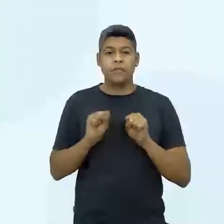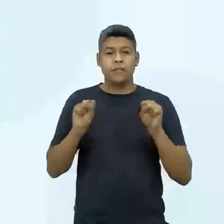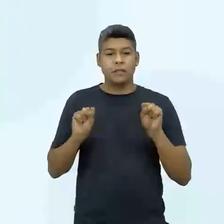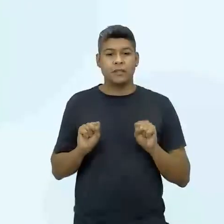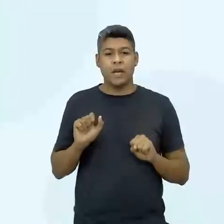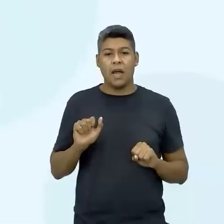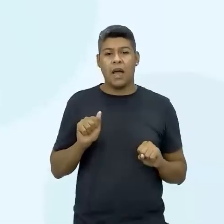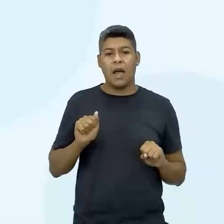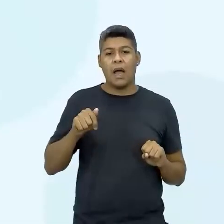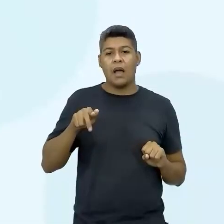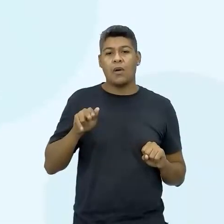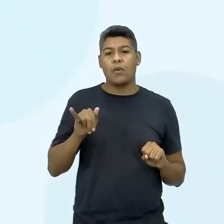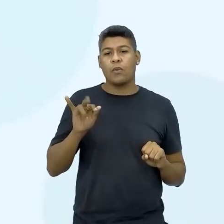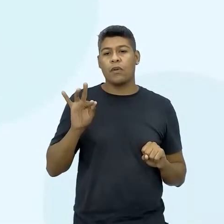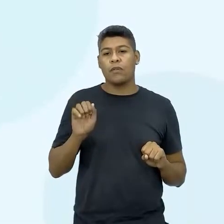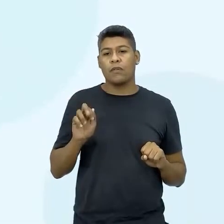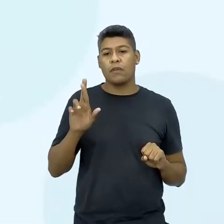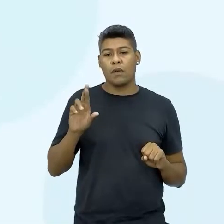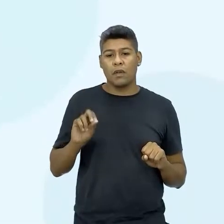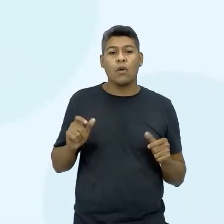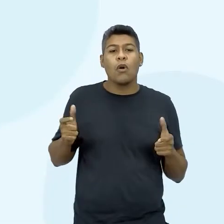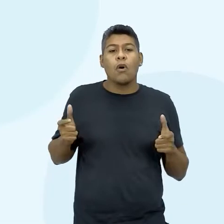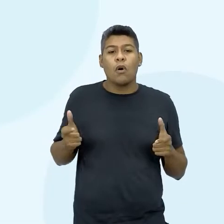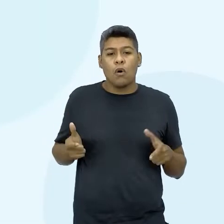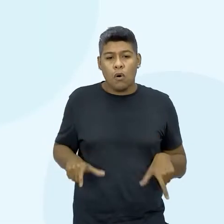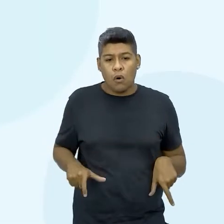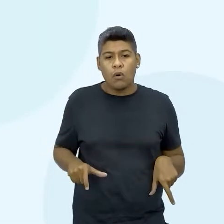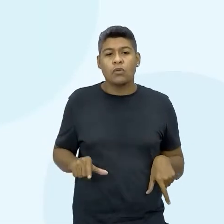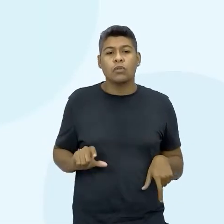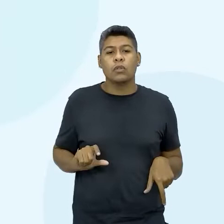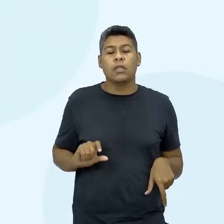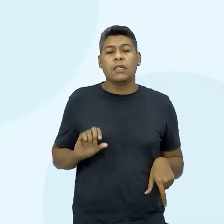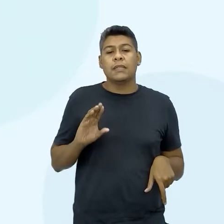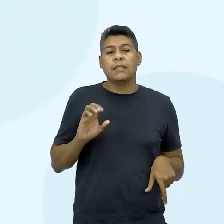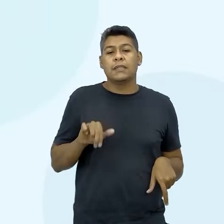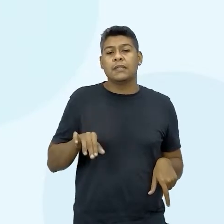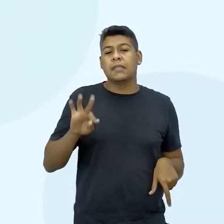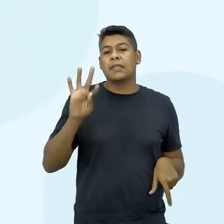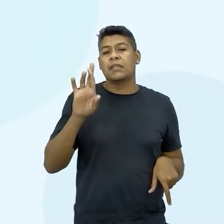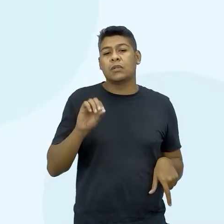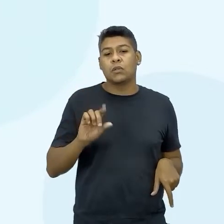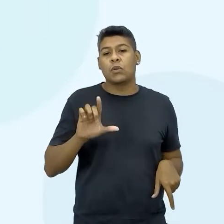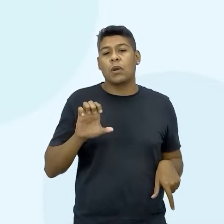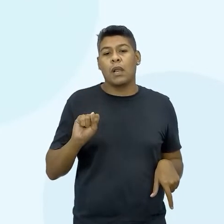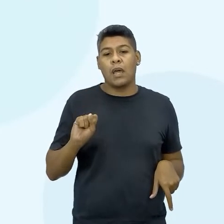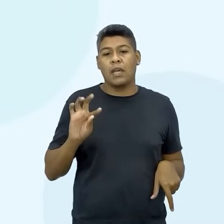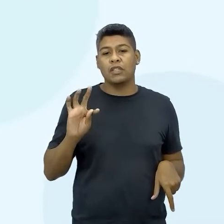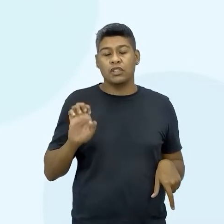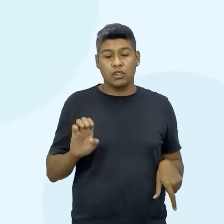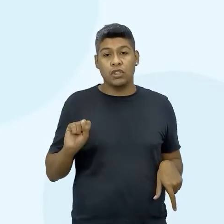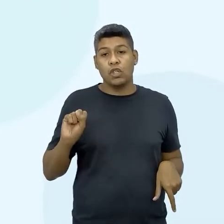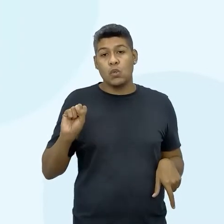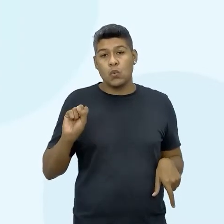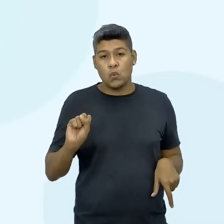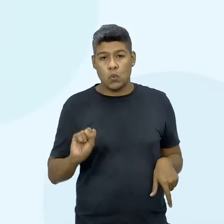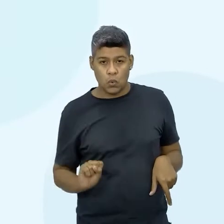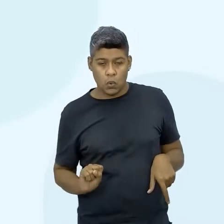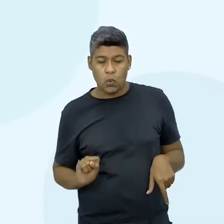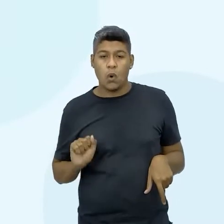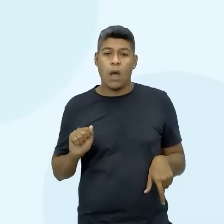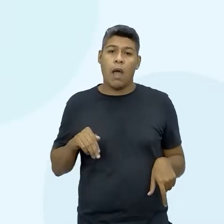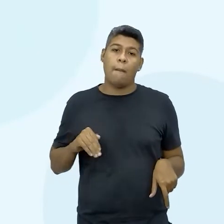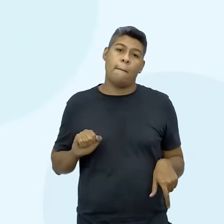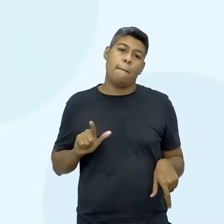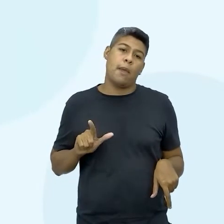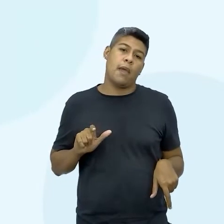Aquífero Guarani e está situado na porção centro-leste do continente sul-americano. Olha, ela